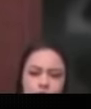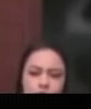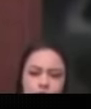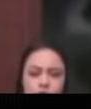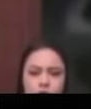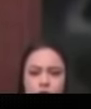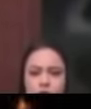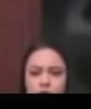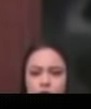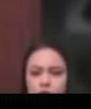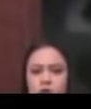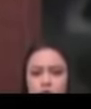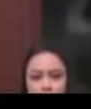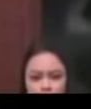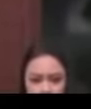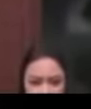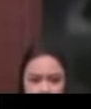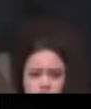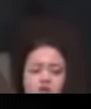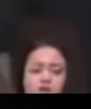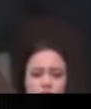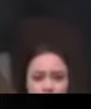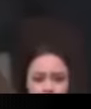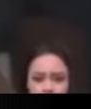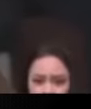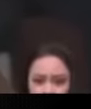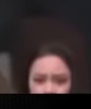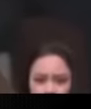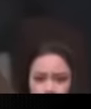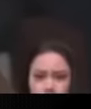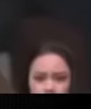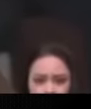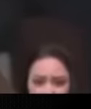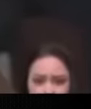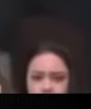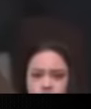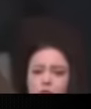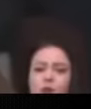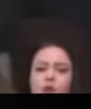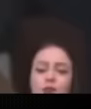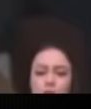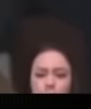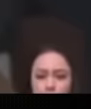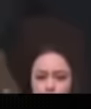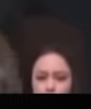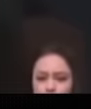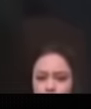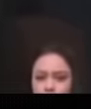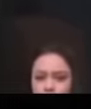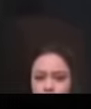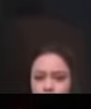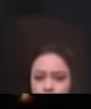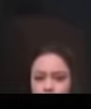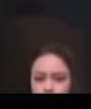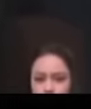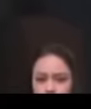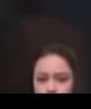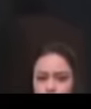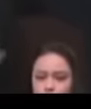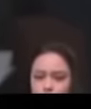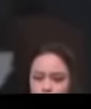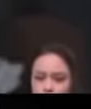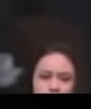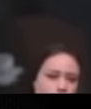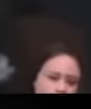falamos isso. Pois é, exatamente. É por isso que eu estou de acordo. Quer dizer, poderia a parte interpor, se o juiz